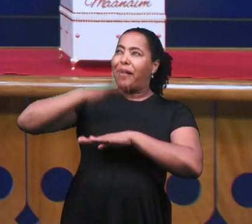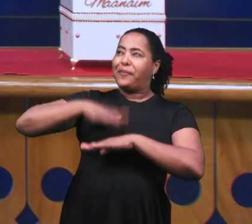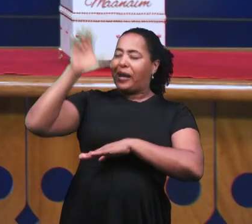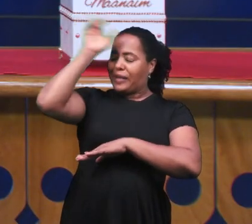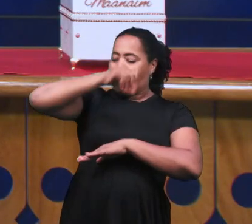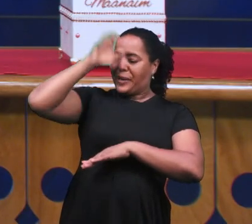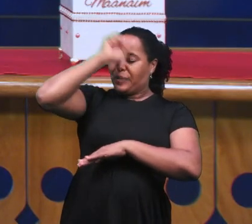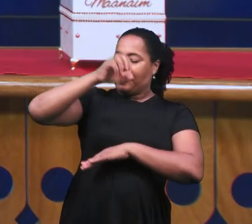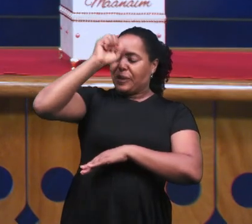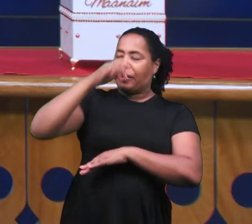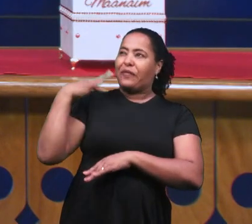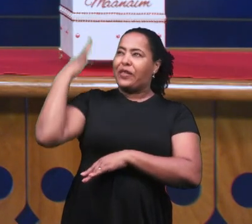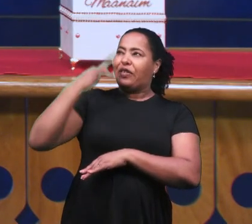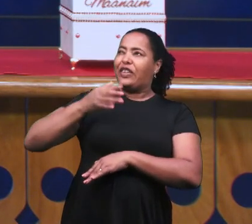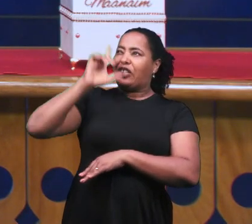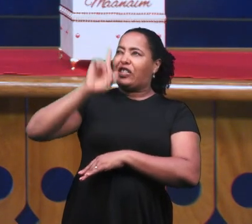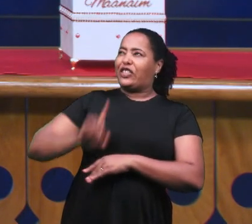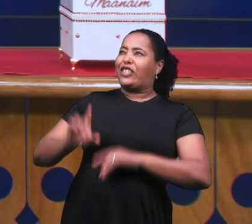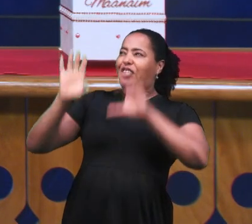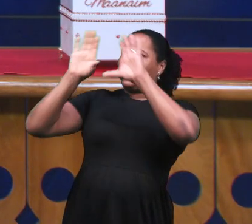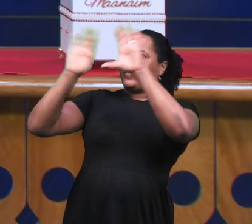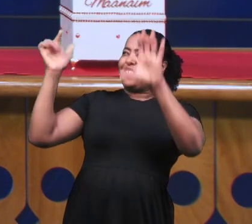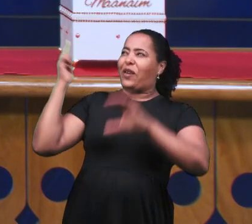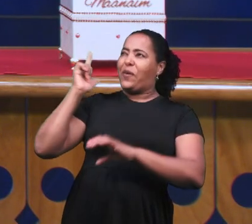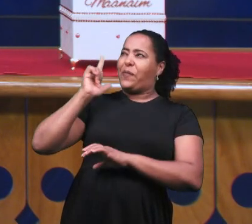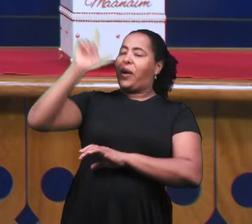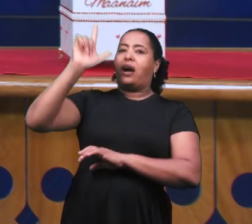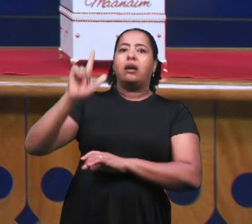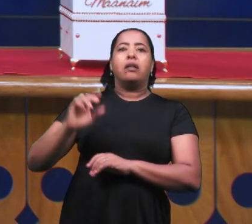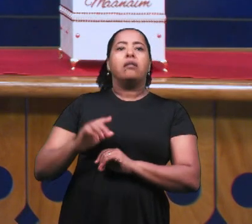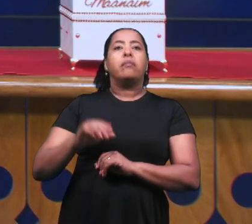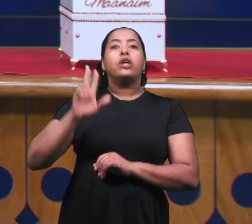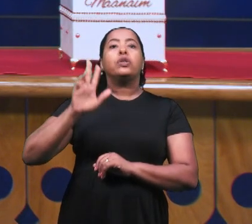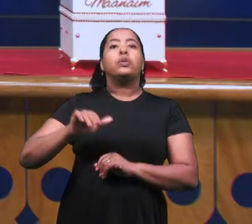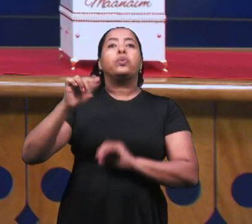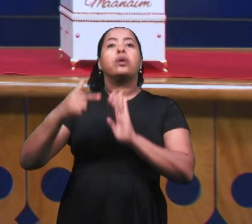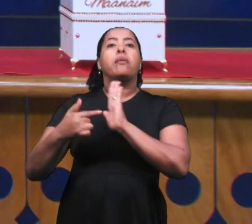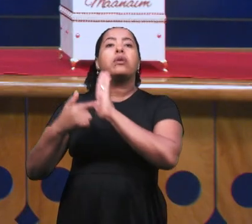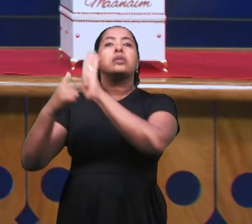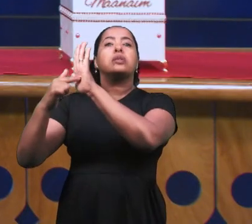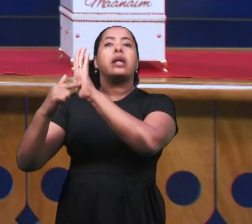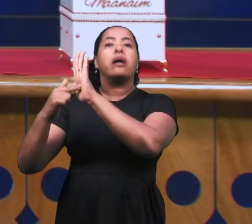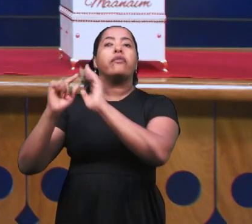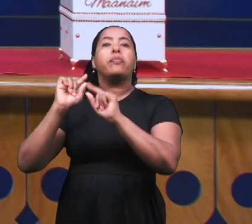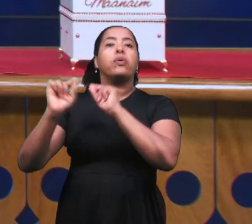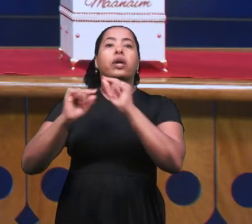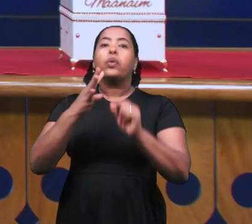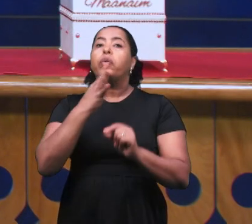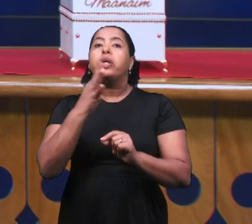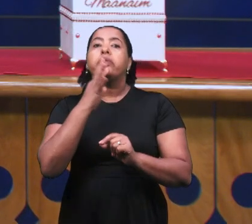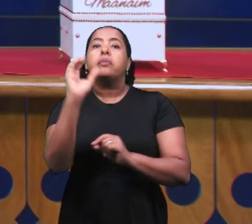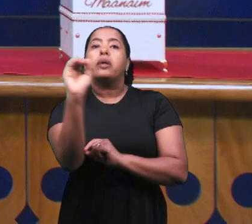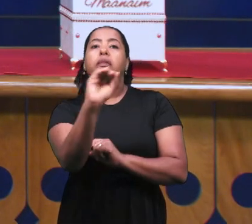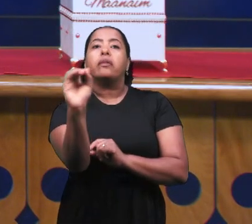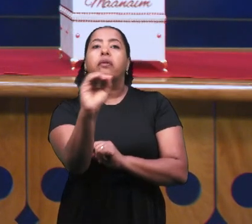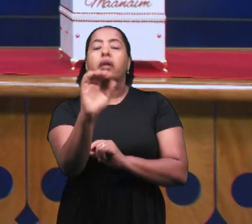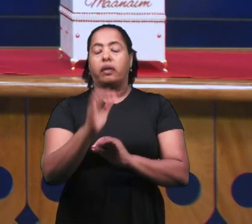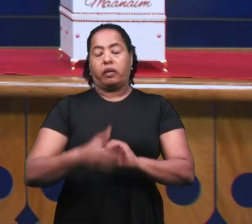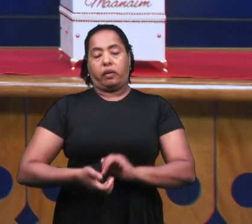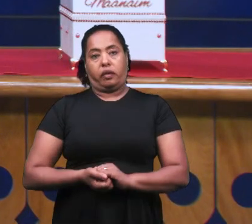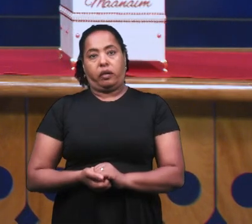ao céu ele tinha. E nunca falavam o tal do céu que eles não conheciam. Mas veja só, aí você encontra